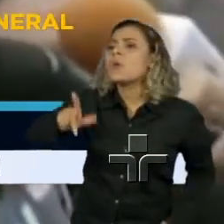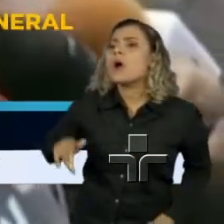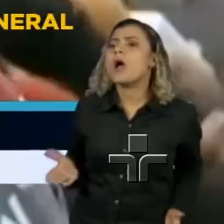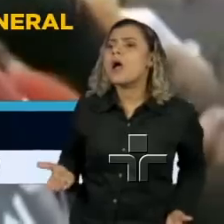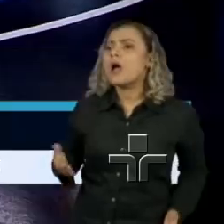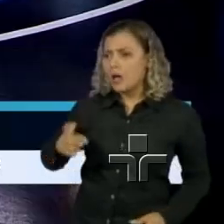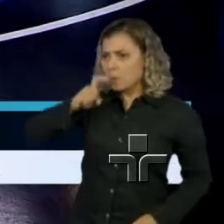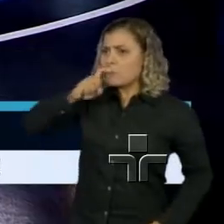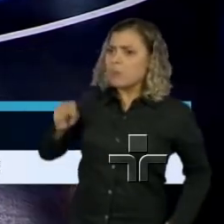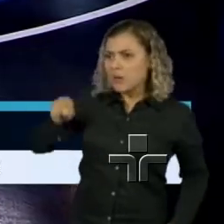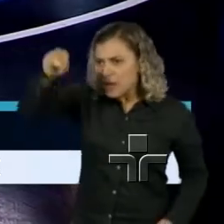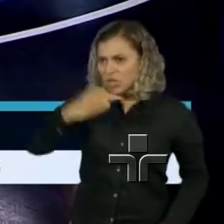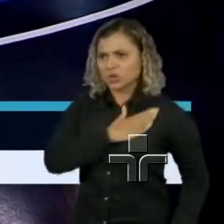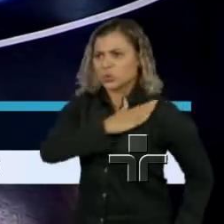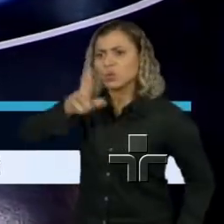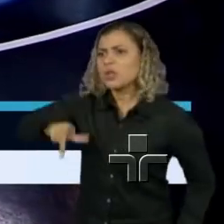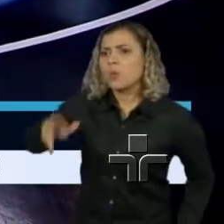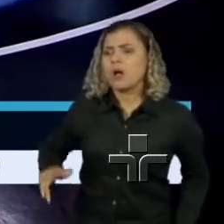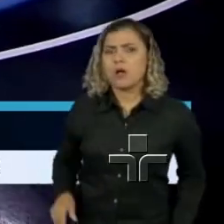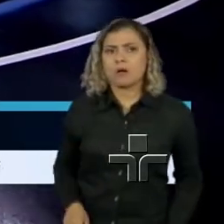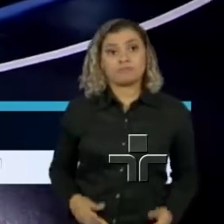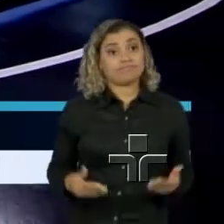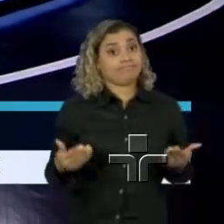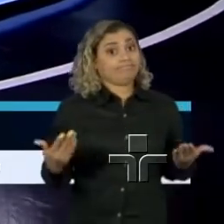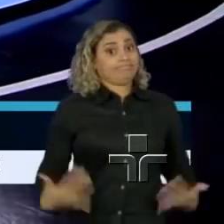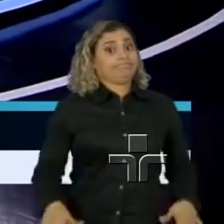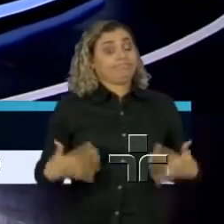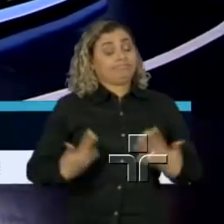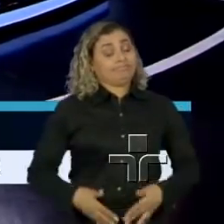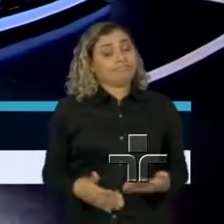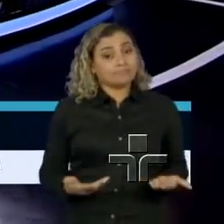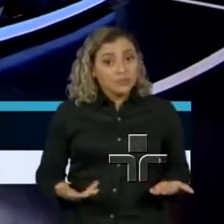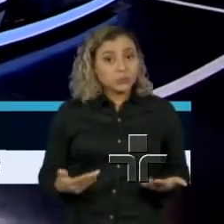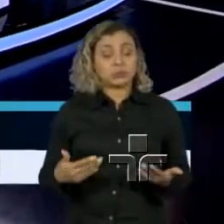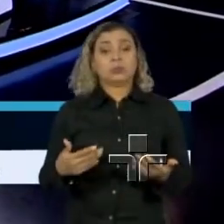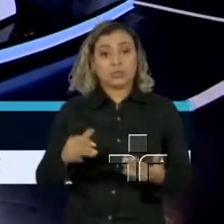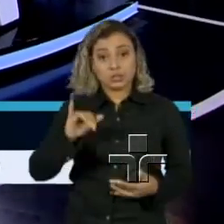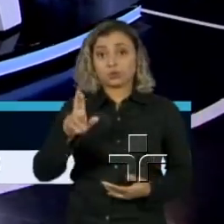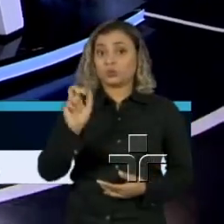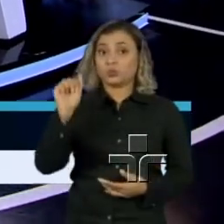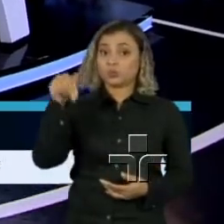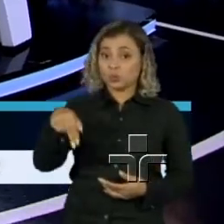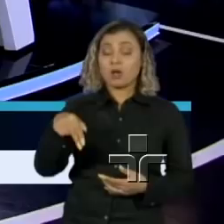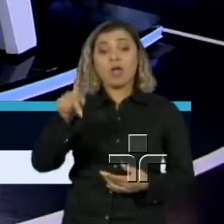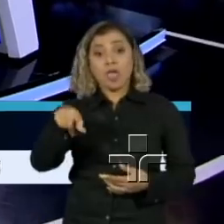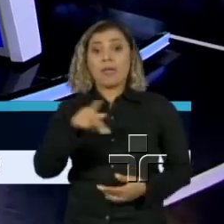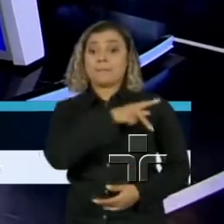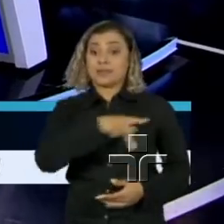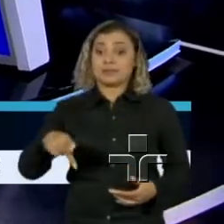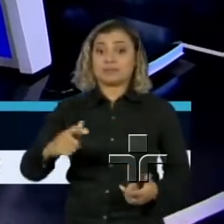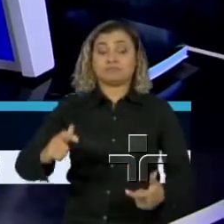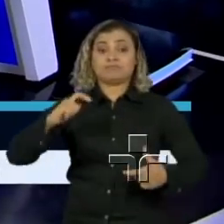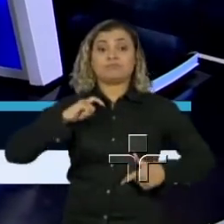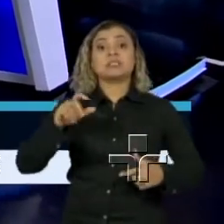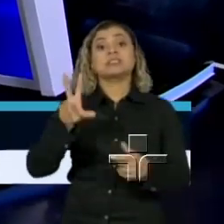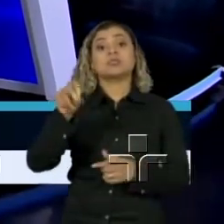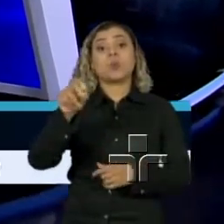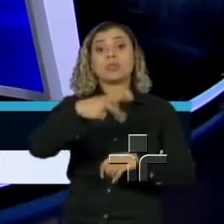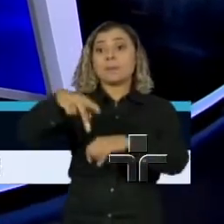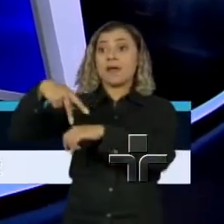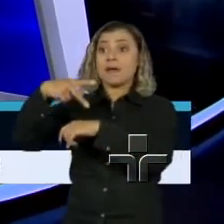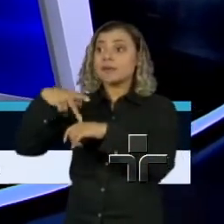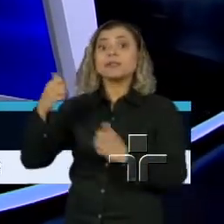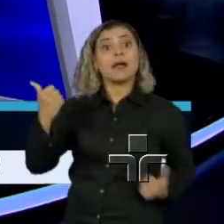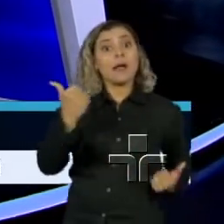general. Vila, a situação de Juan Guaidó é um tanto quanto insólita, né? Ele é presidente interino com apoio de 50 países ou